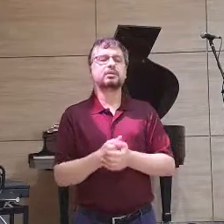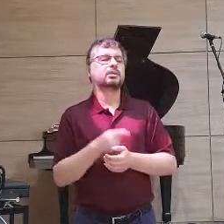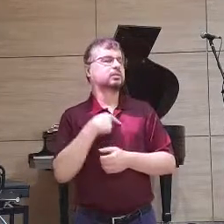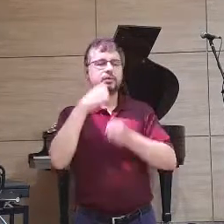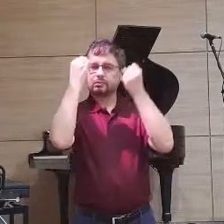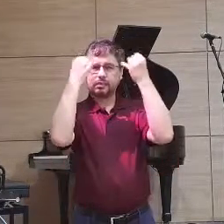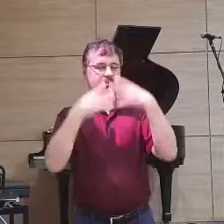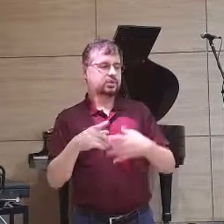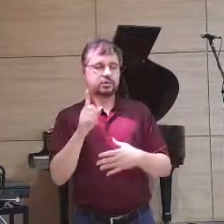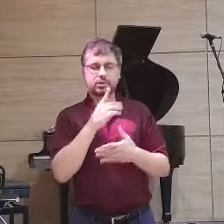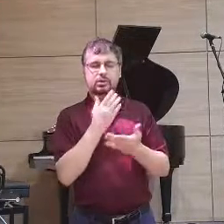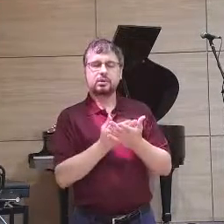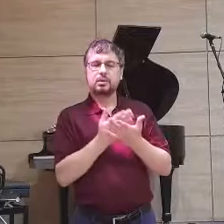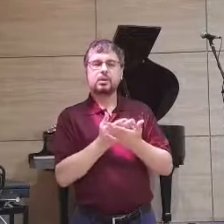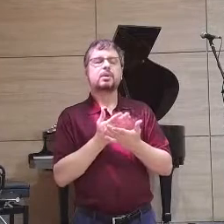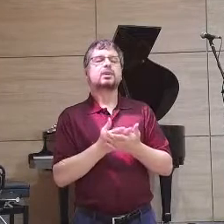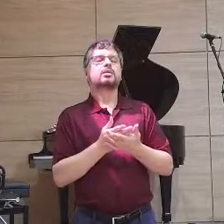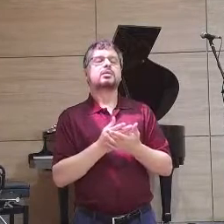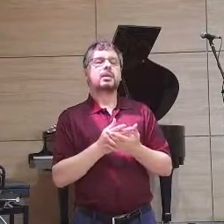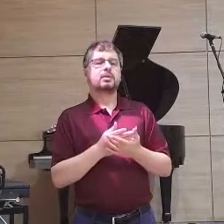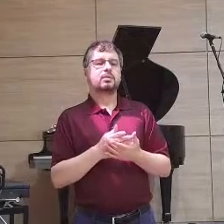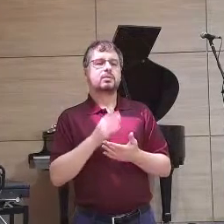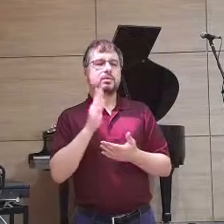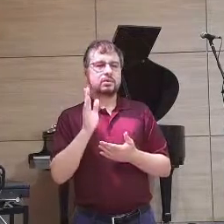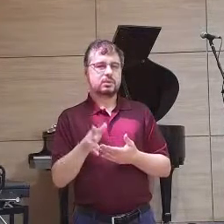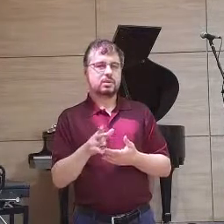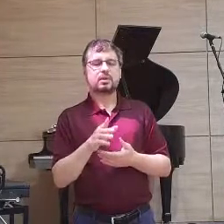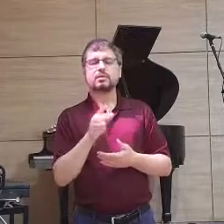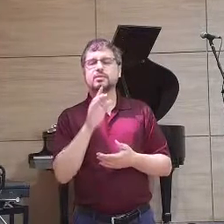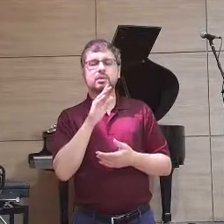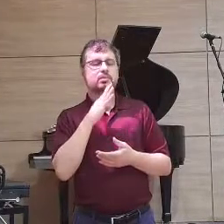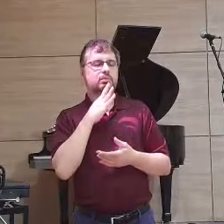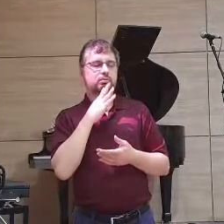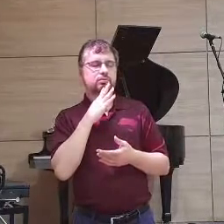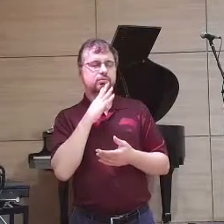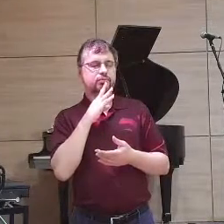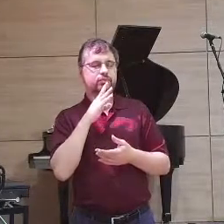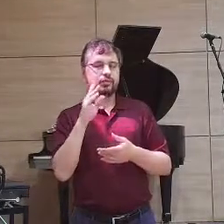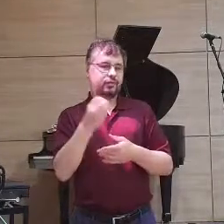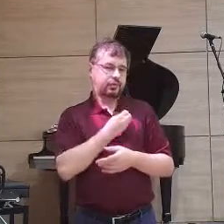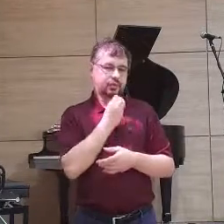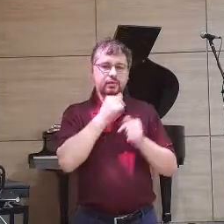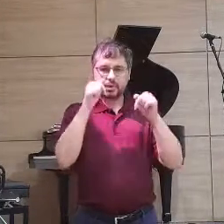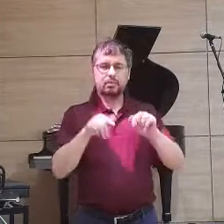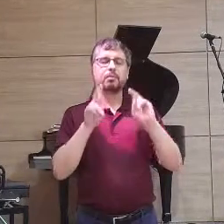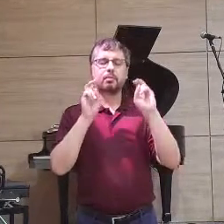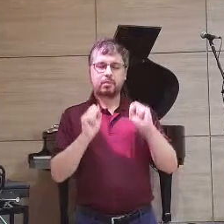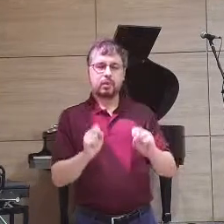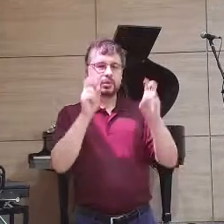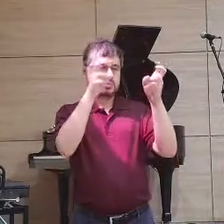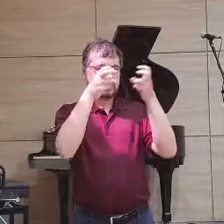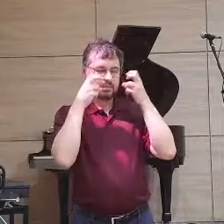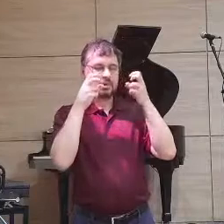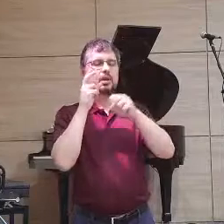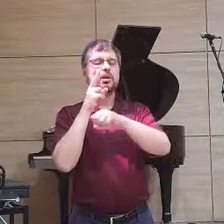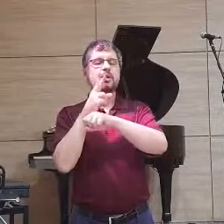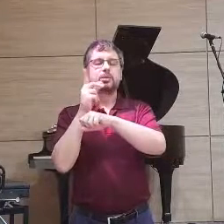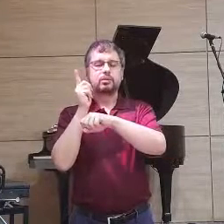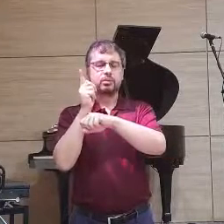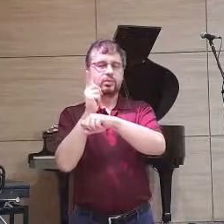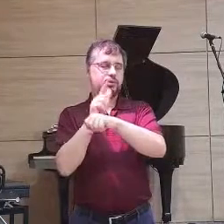os conteúdos que nós damos a semana passada passada acaso você não esteve aqui você pode capturar aí está gravado